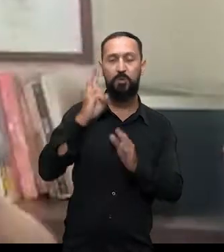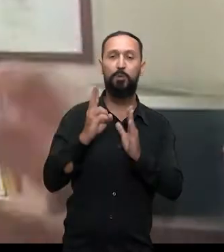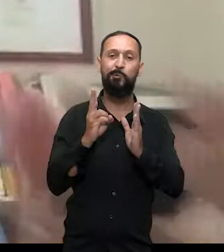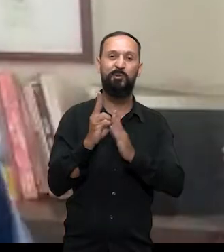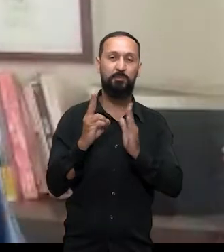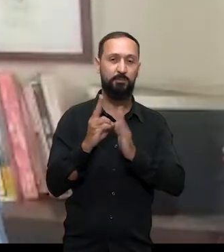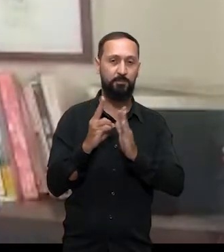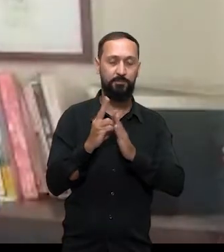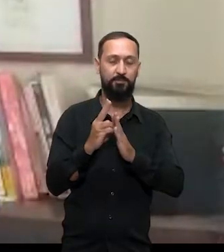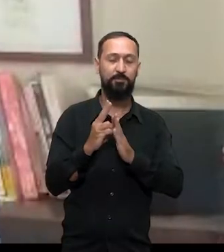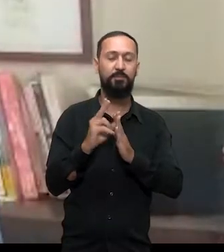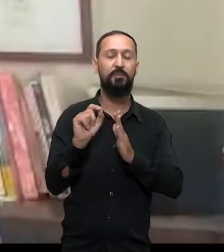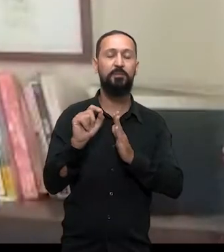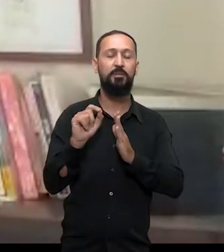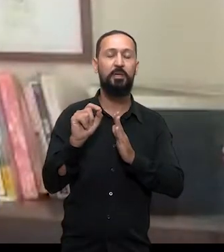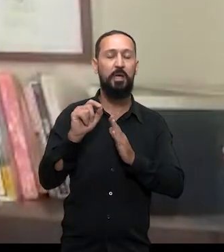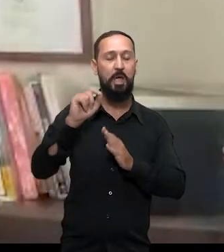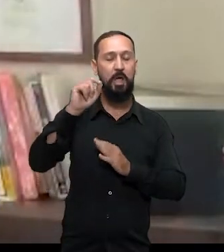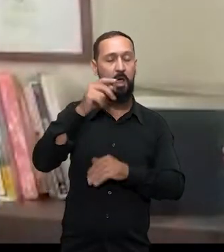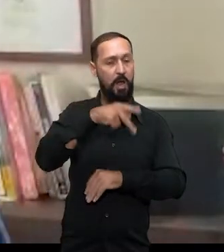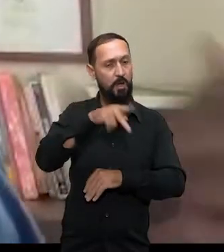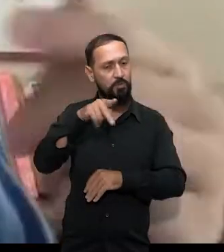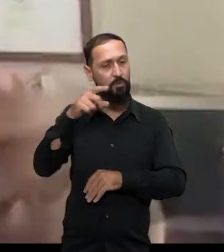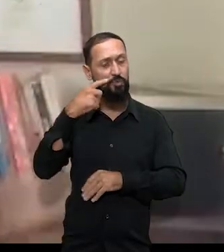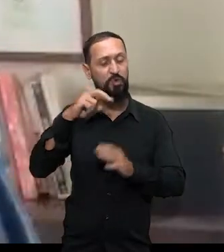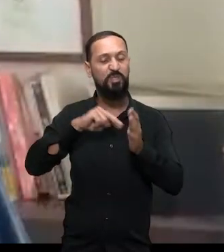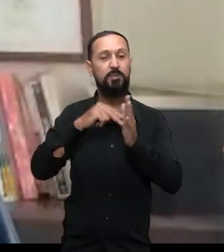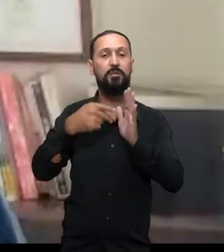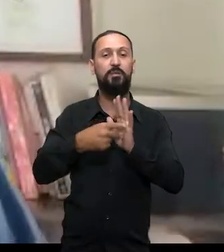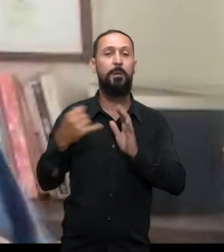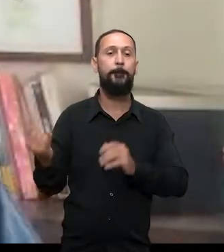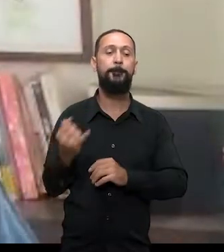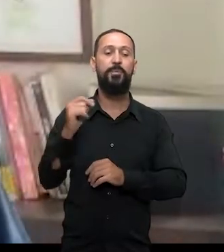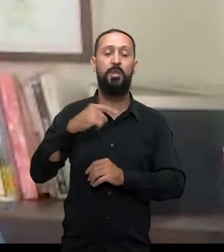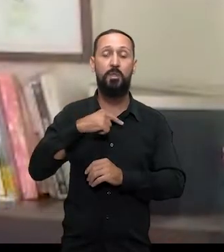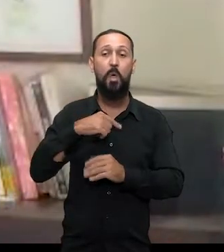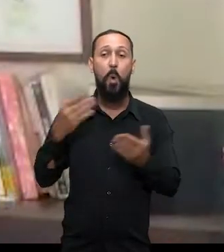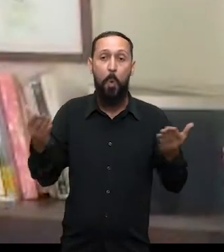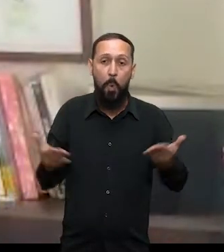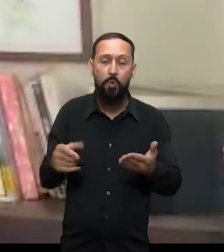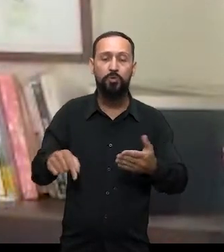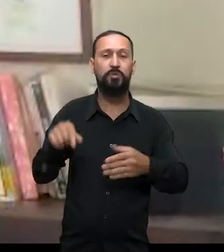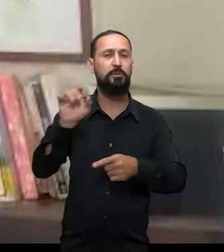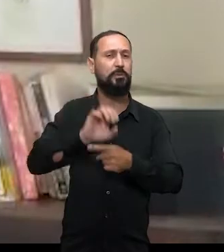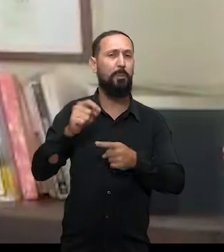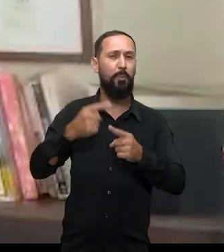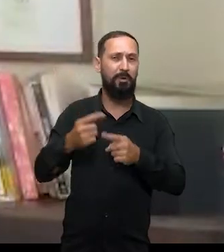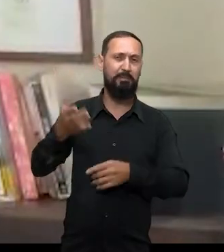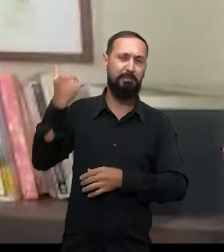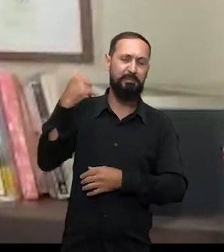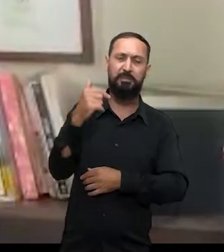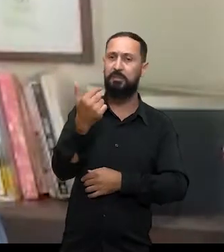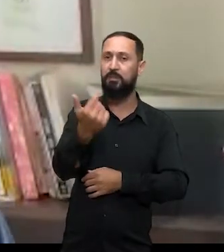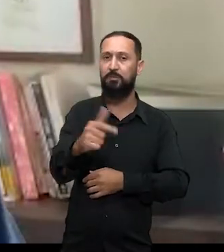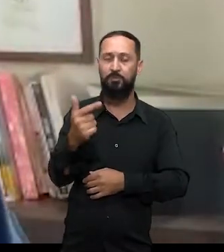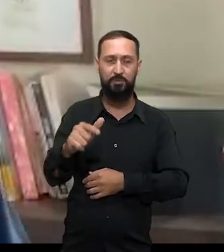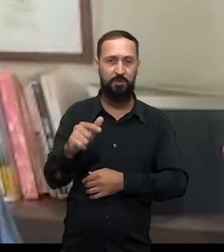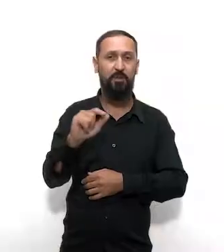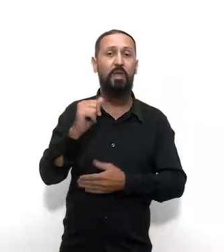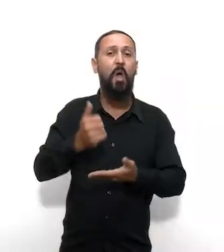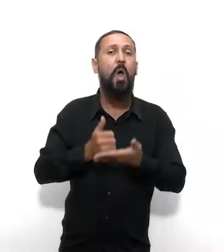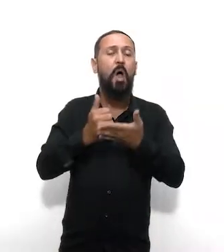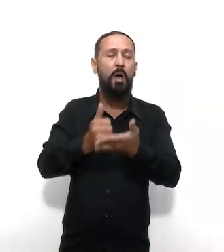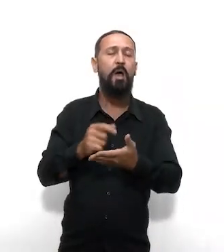indígena Cajuel-Guaicuru passa a ter essa significativa importância que tem hoje aqui no estado, porque antes não tinha,